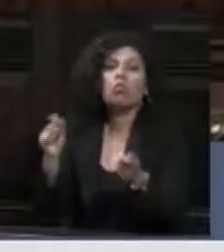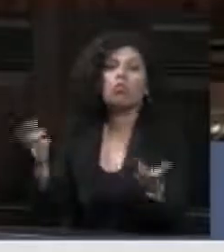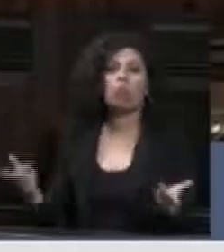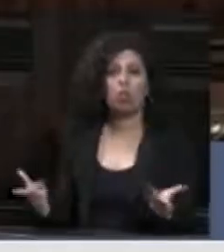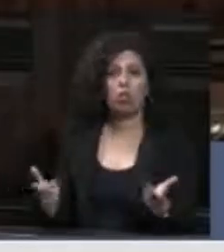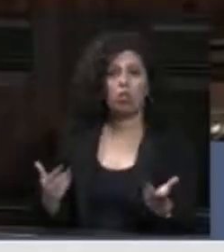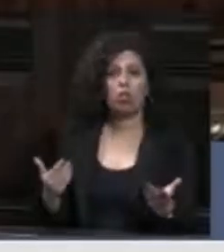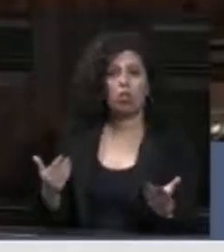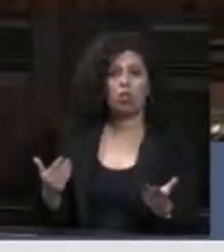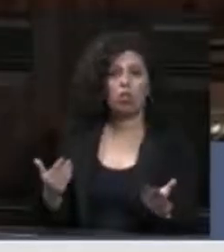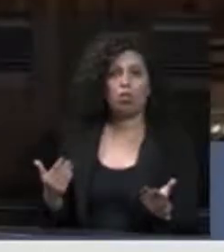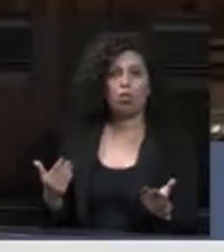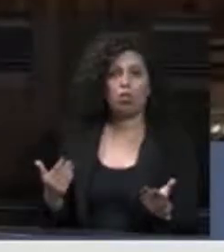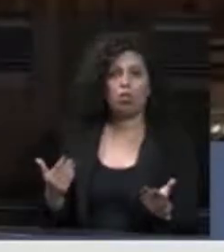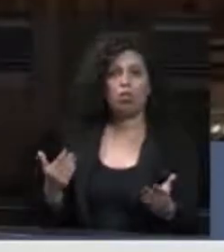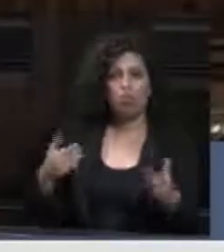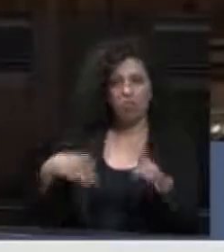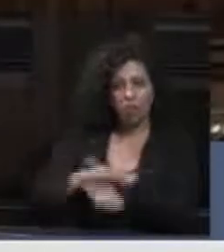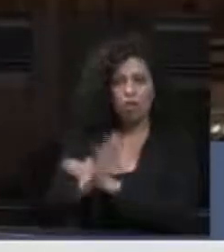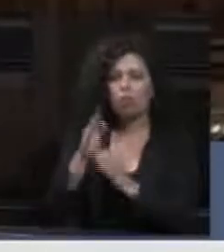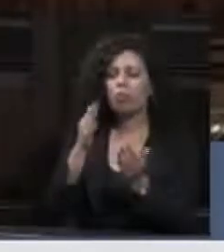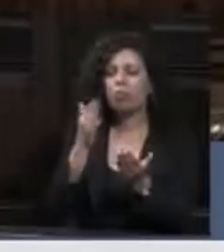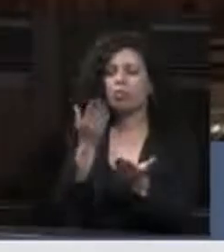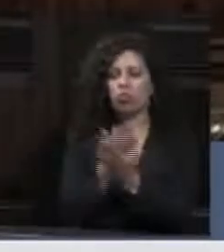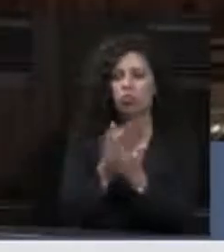processo formal, institucional,